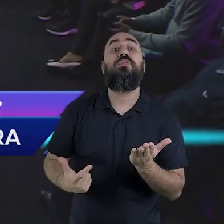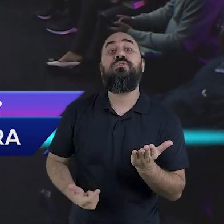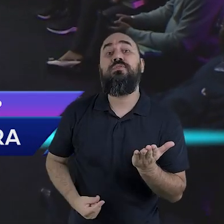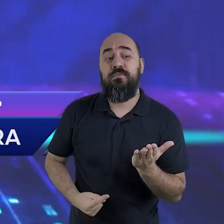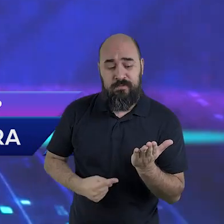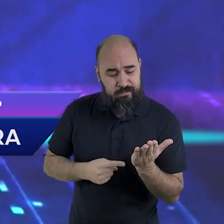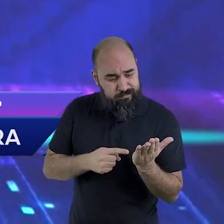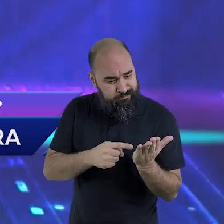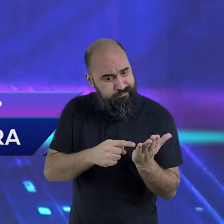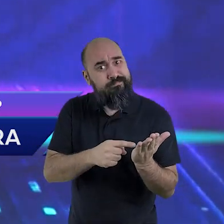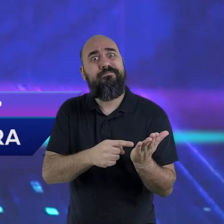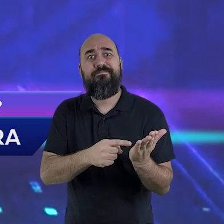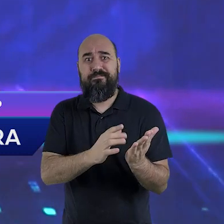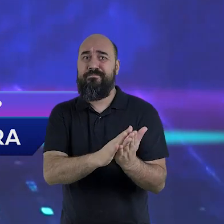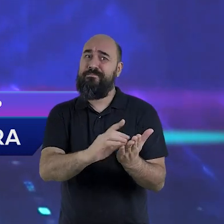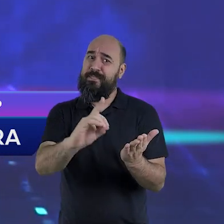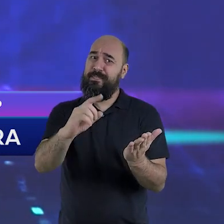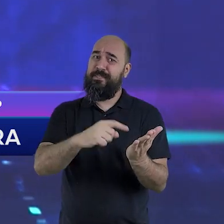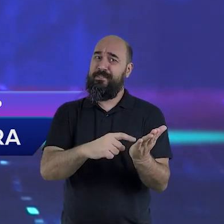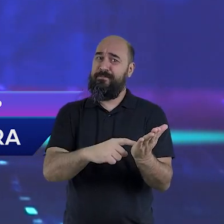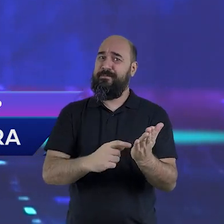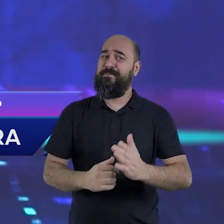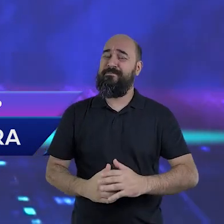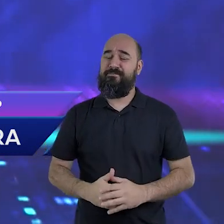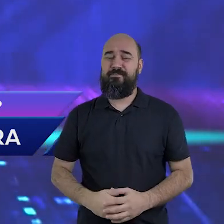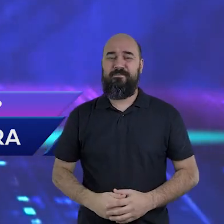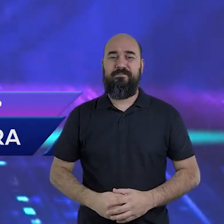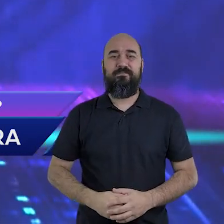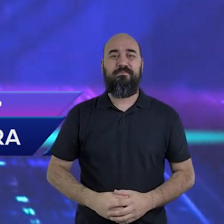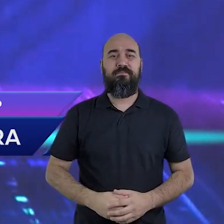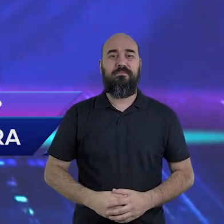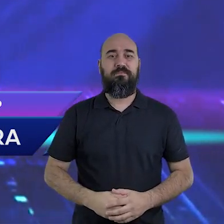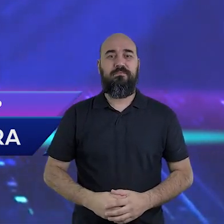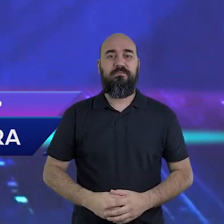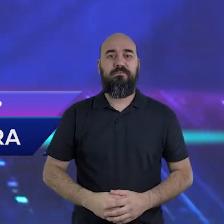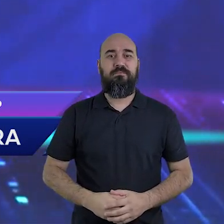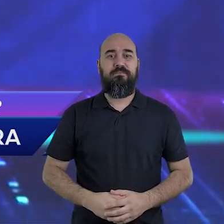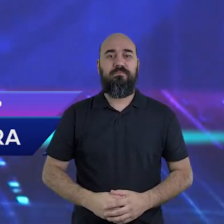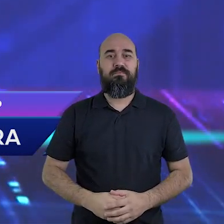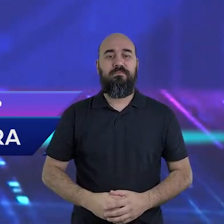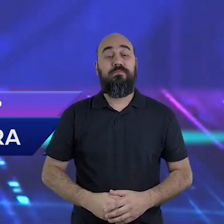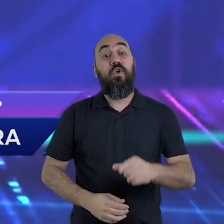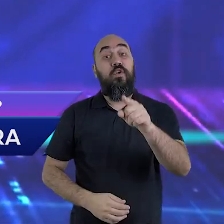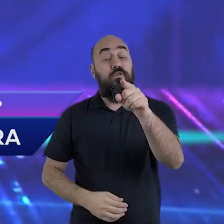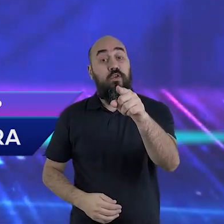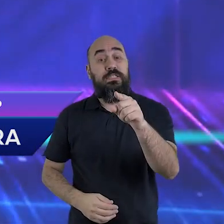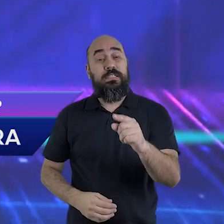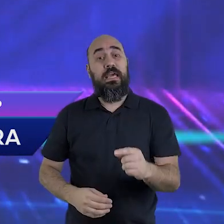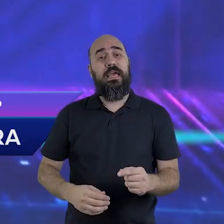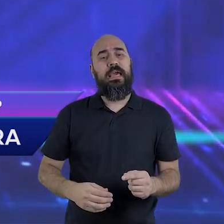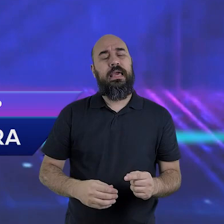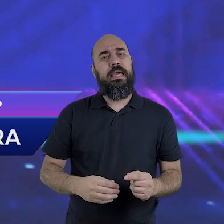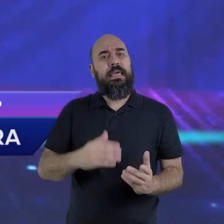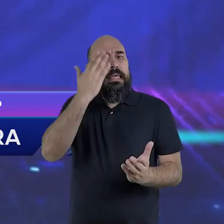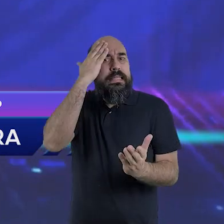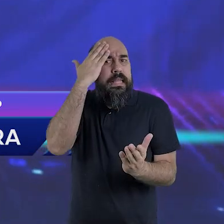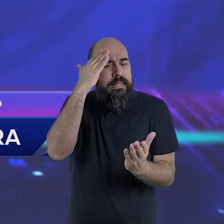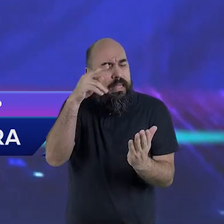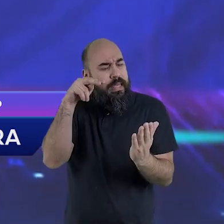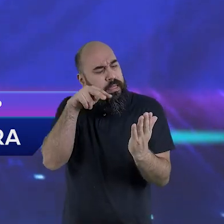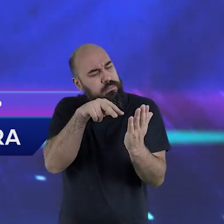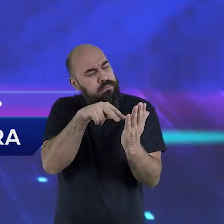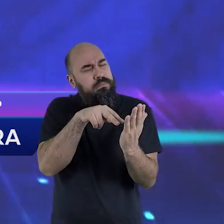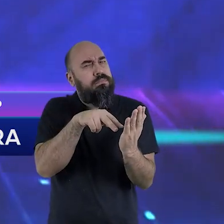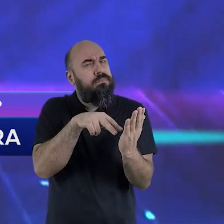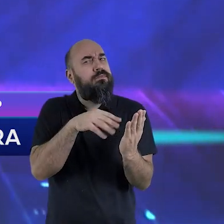palavra. Como você enxerga a Bíblia, vai fazer toda a diferença